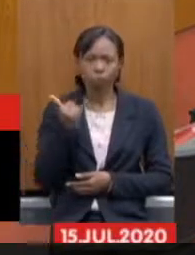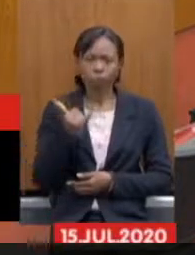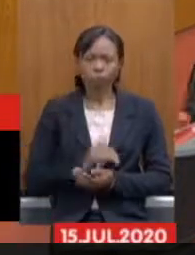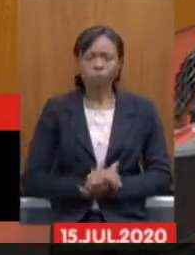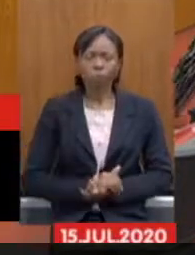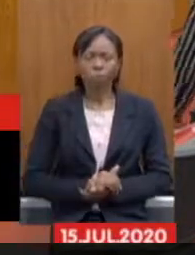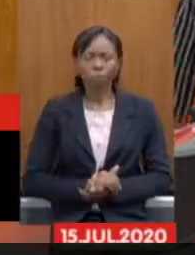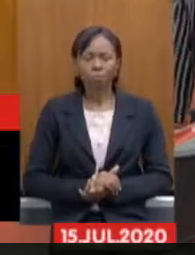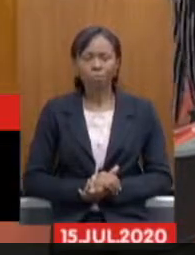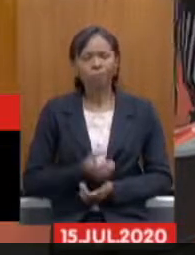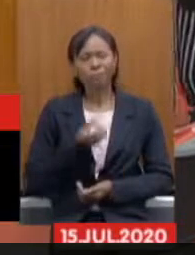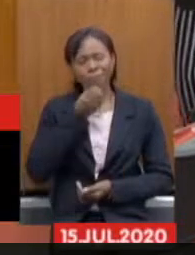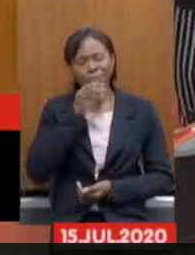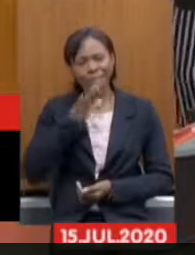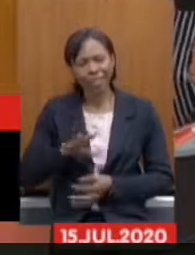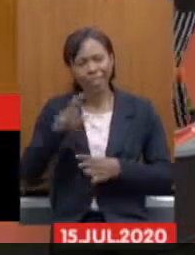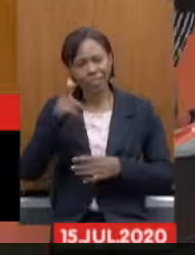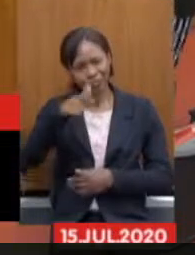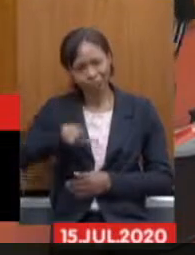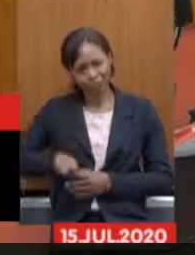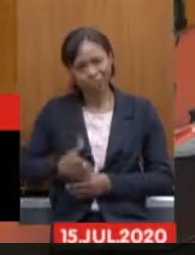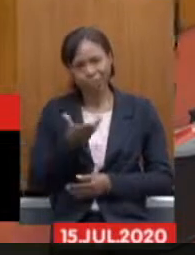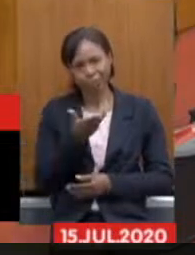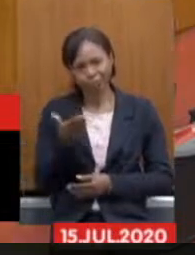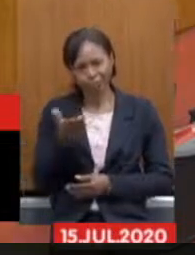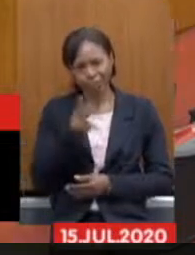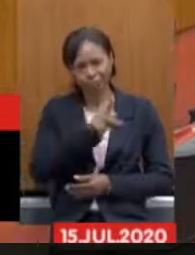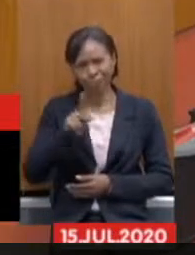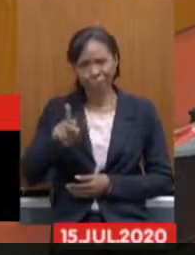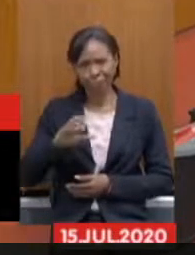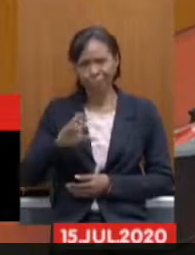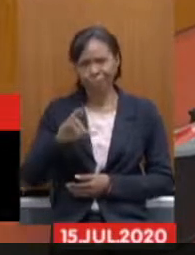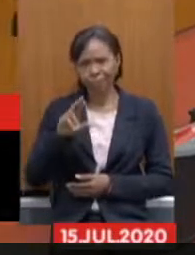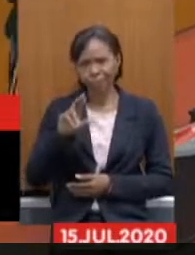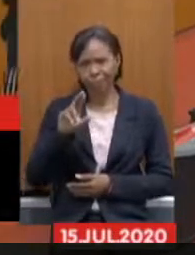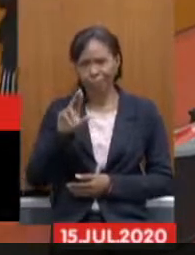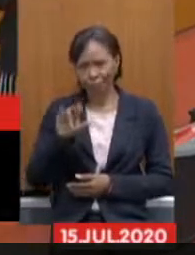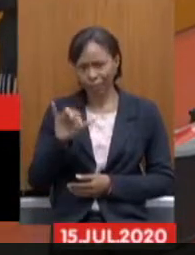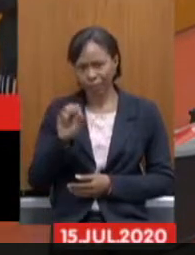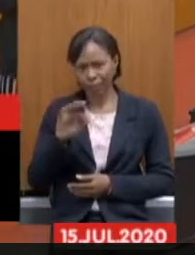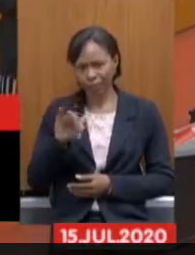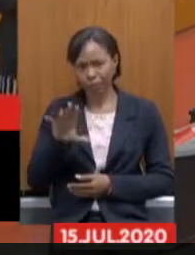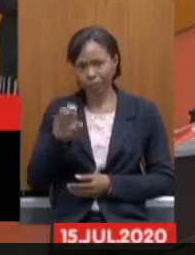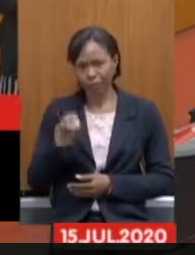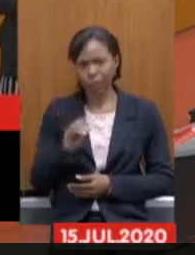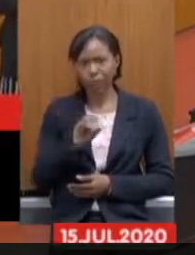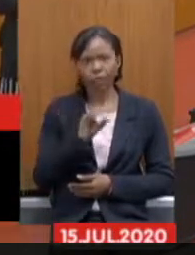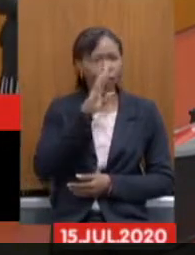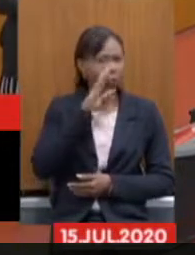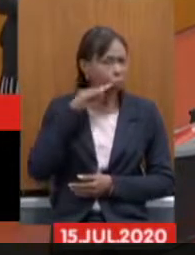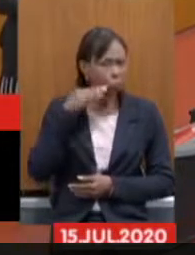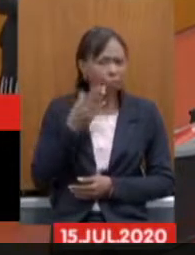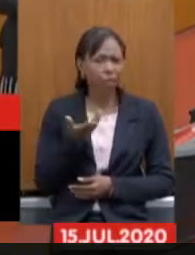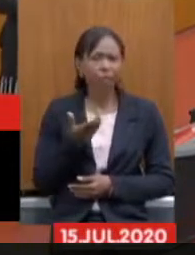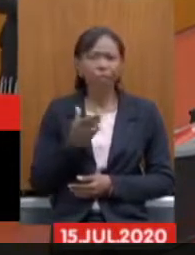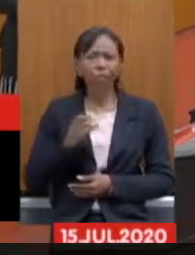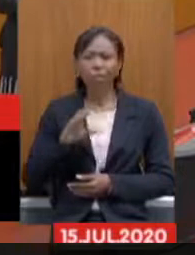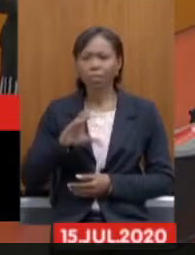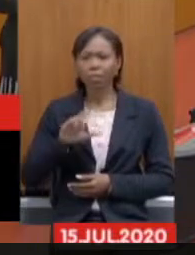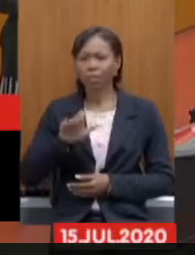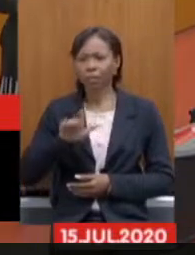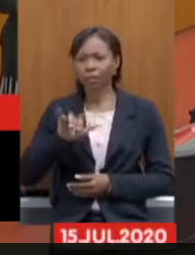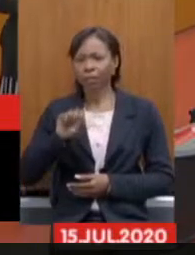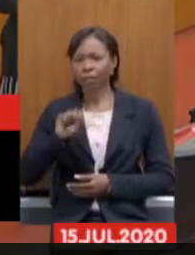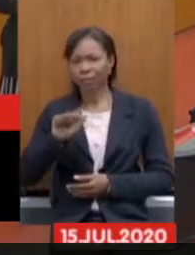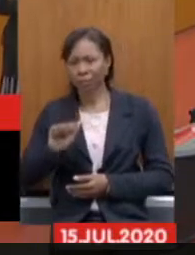boa tarde mais uma vez seu presidente cristiano silveira deputado beatriz cerqueira deputada se